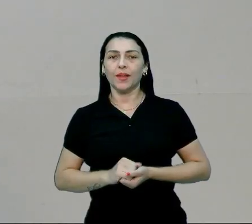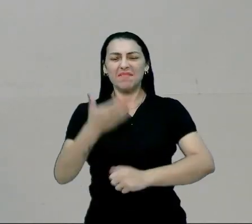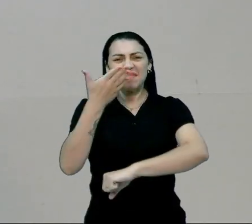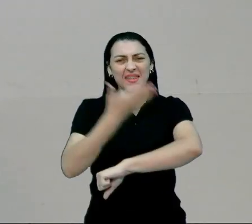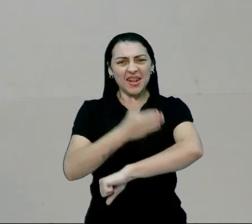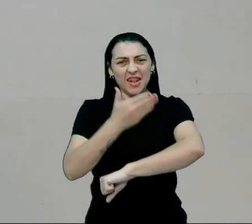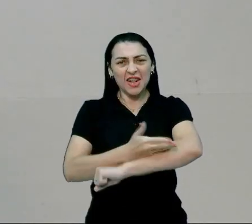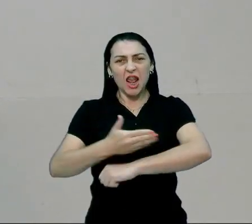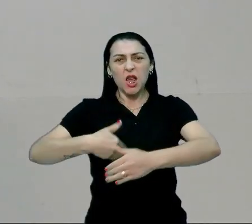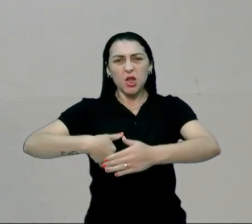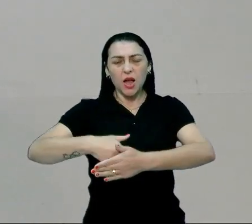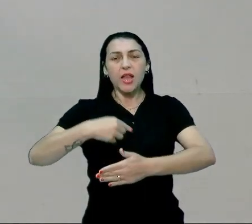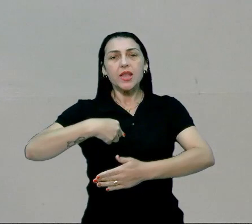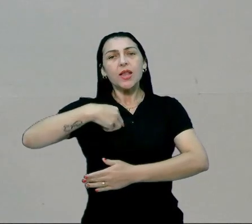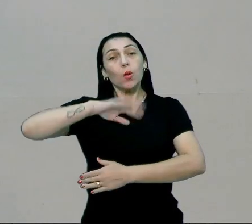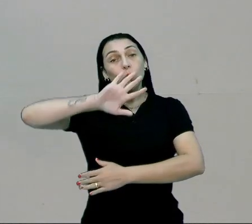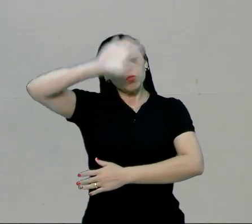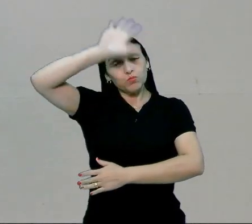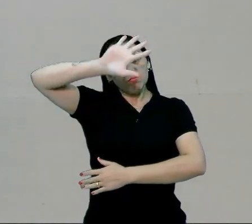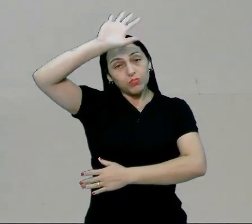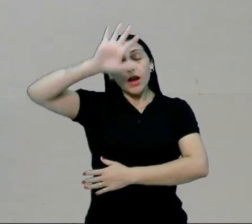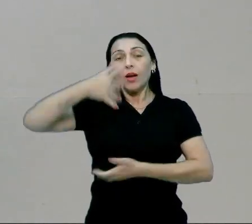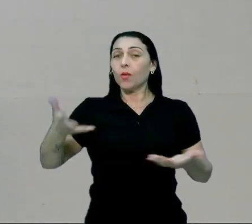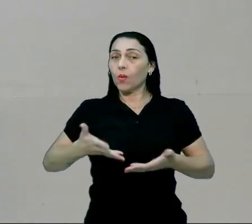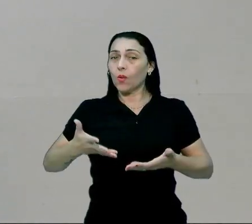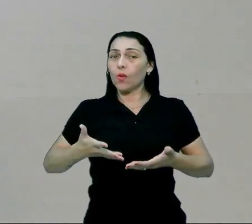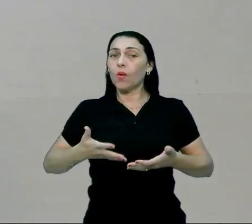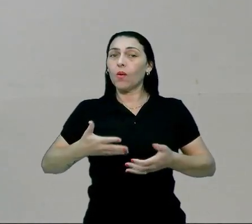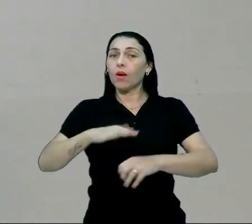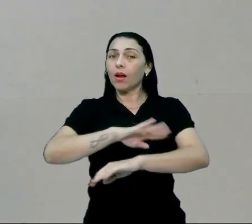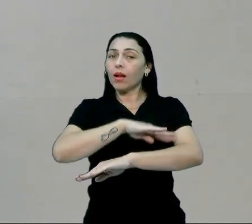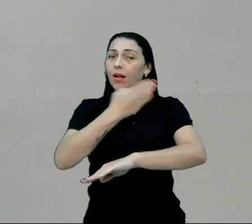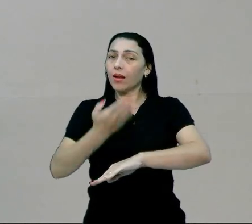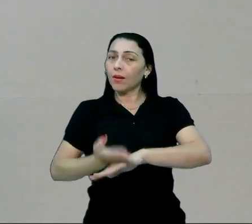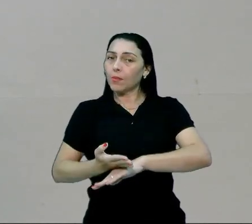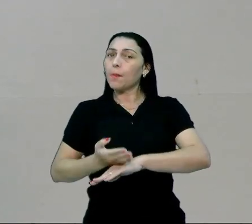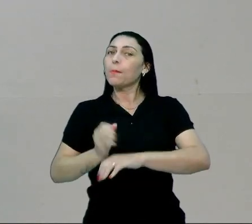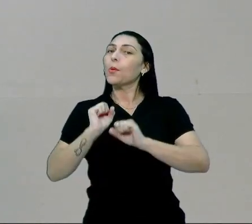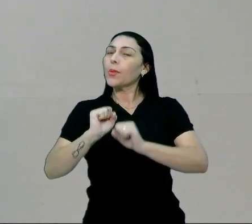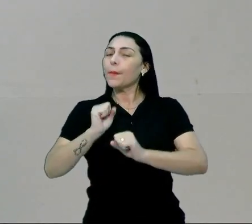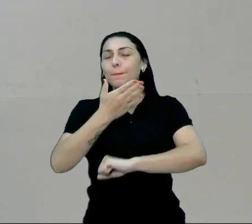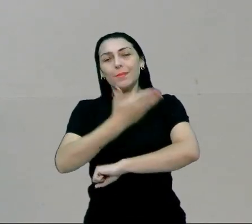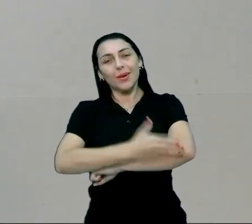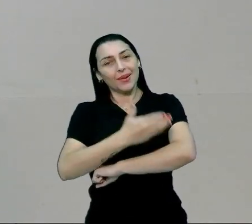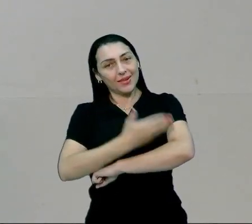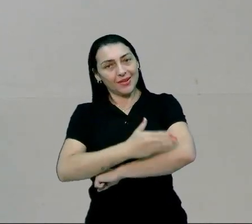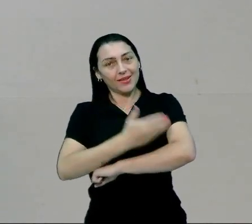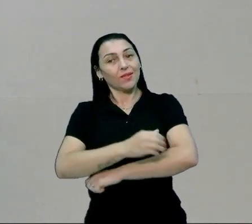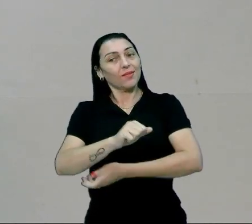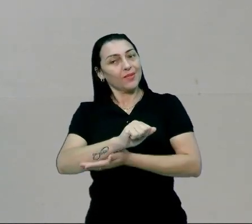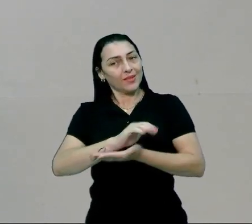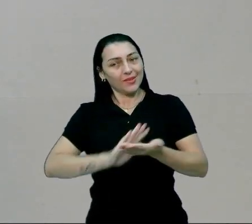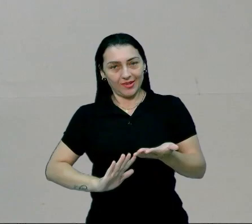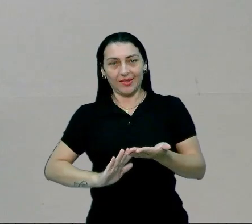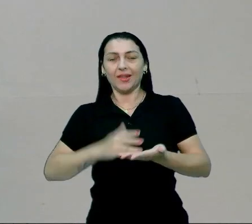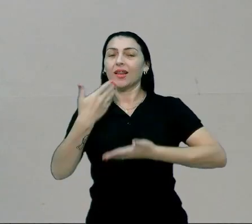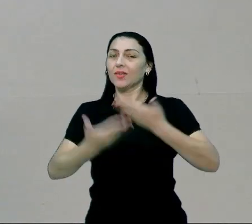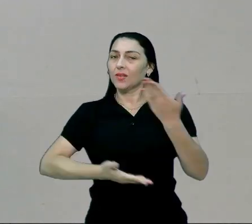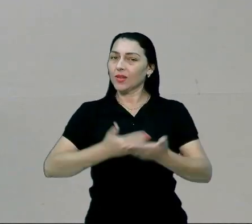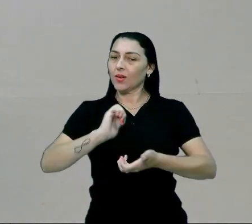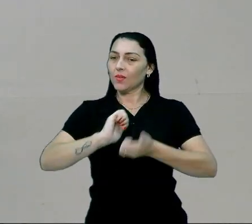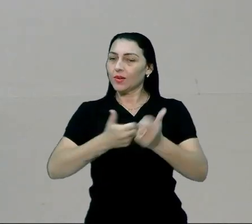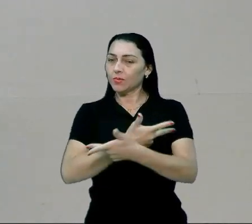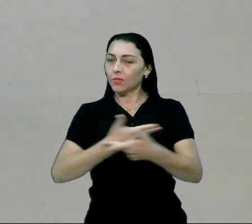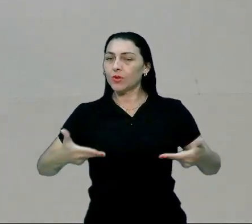Treino é treino, jogo é jogo. Eu sou André Vasconcelos e agora a gente vai entrar em quadra para poder praticar exercícios relacionados ao